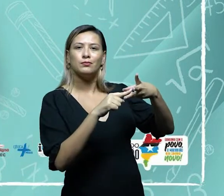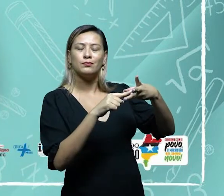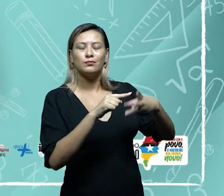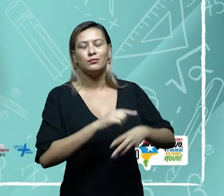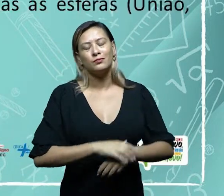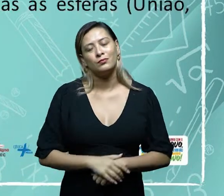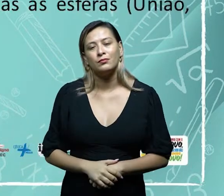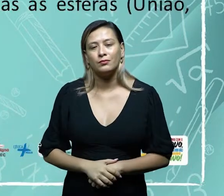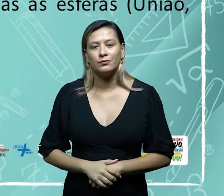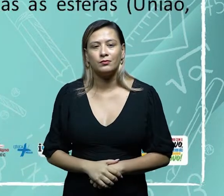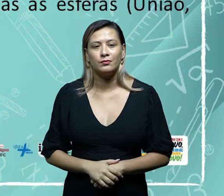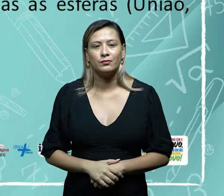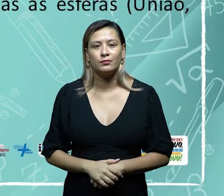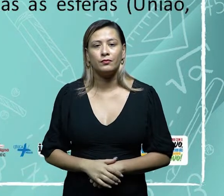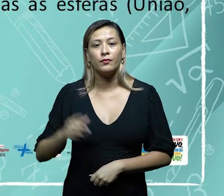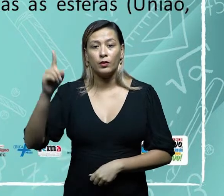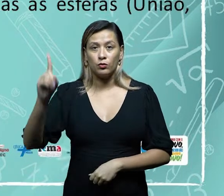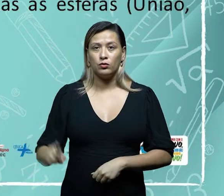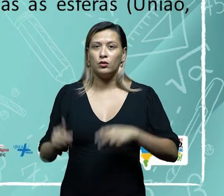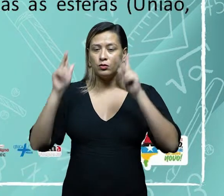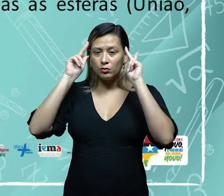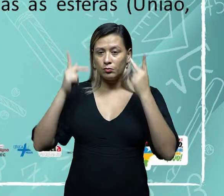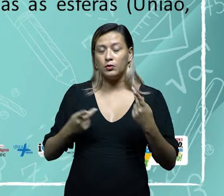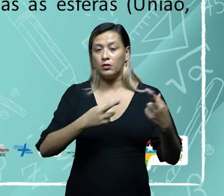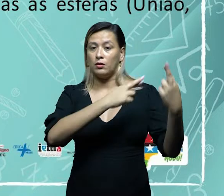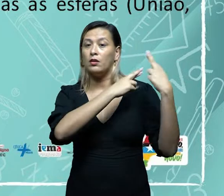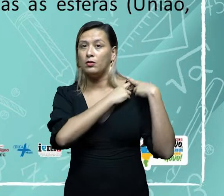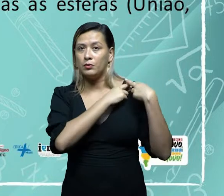segunda geração. Pessoal, os direitos humanos e a